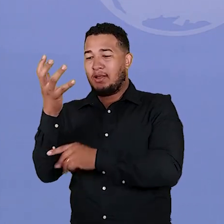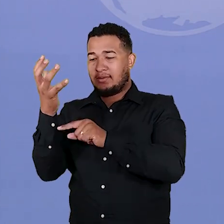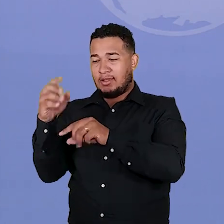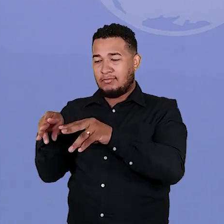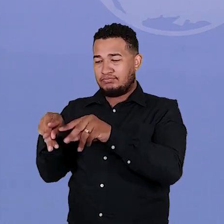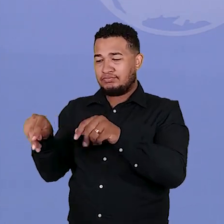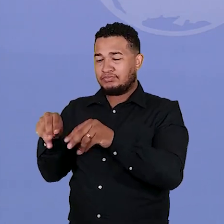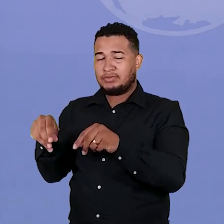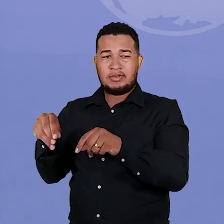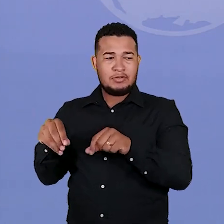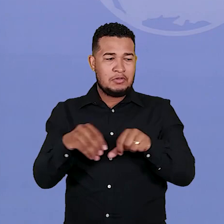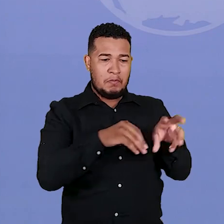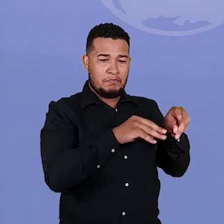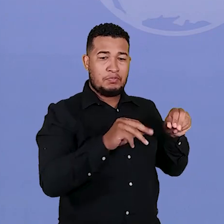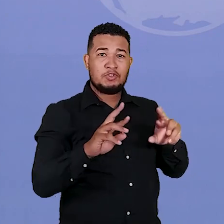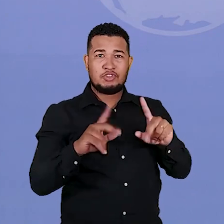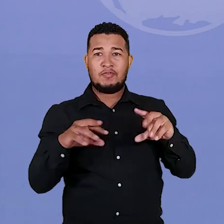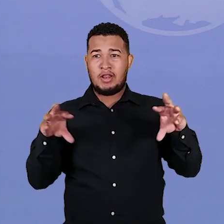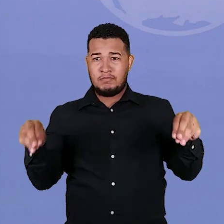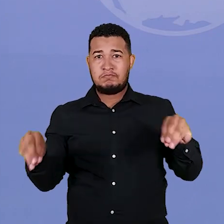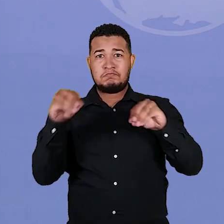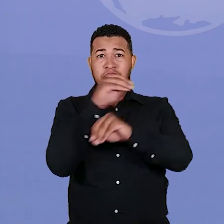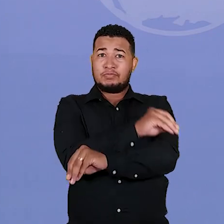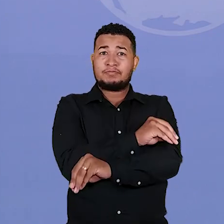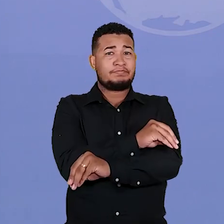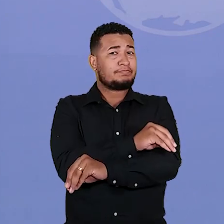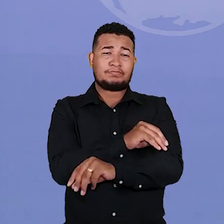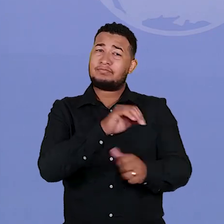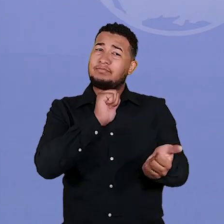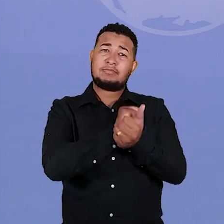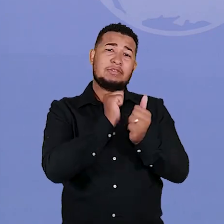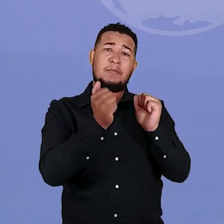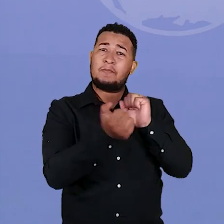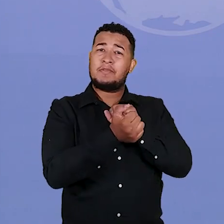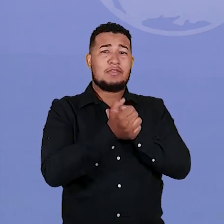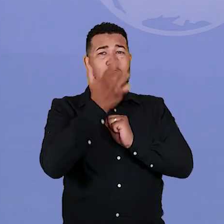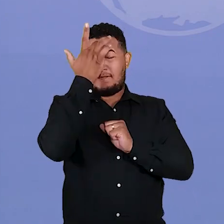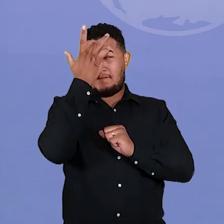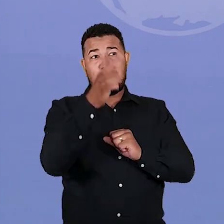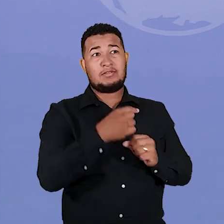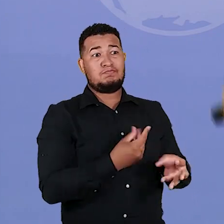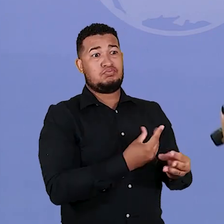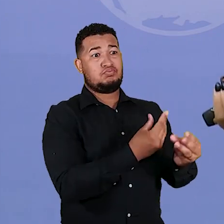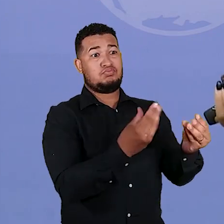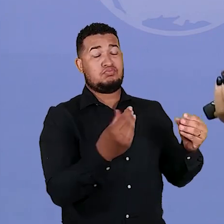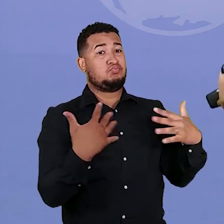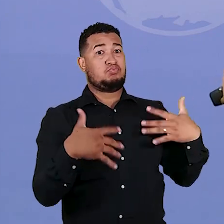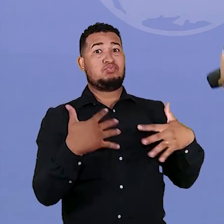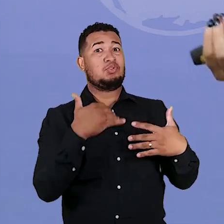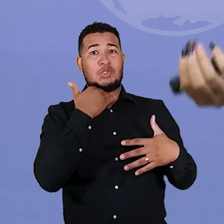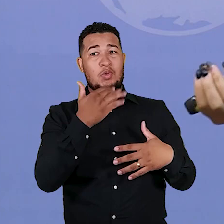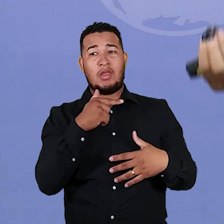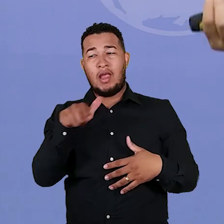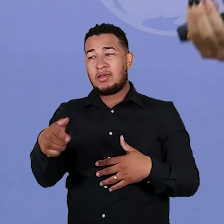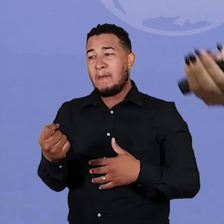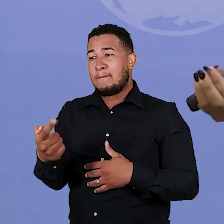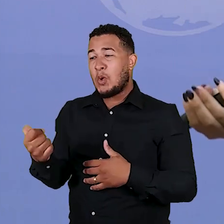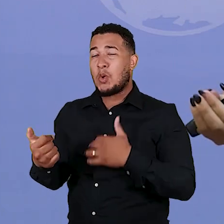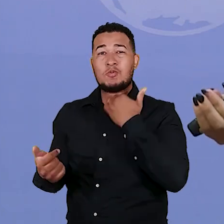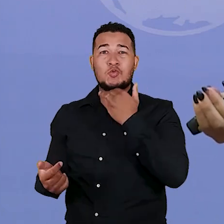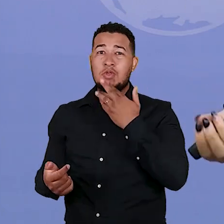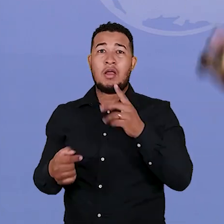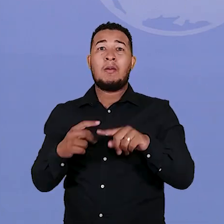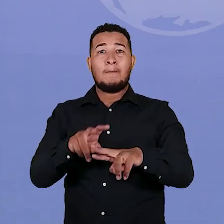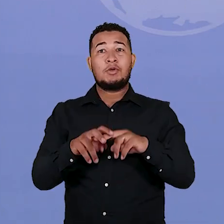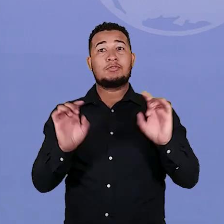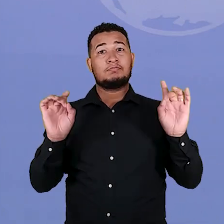ambiente com aquela planta que estava acostumada com o ambiente adaptado a um ambiente com solo pobre, ela não vai se adaptar tão facilmente ao solo que é muito rico